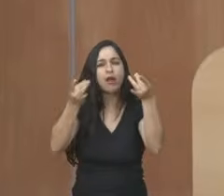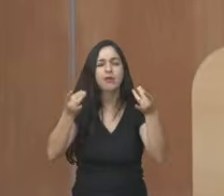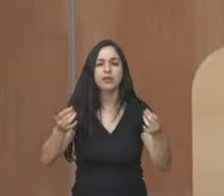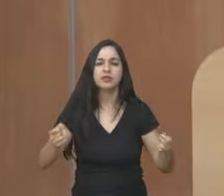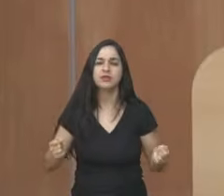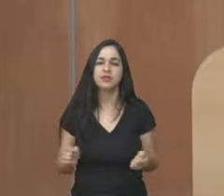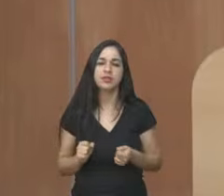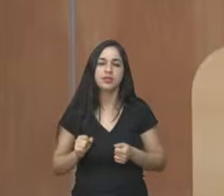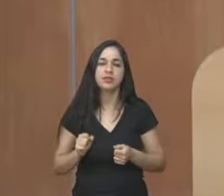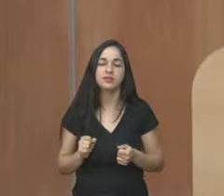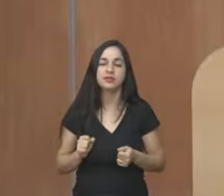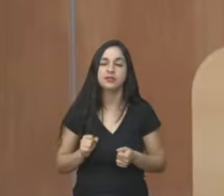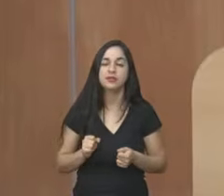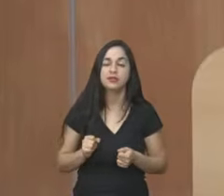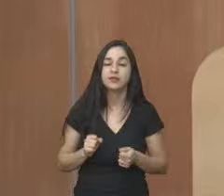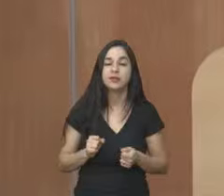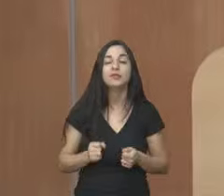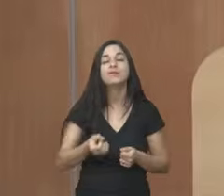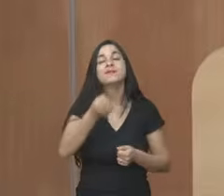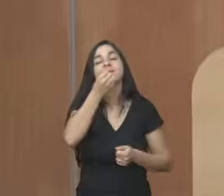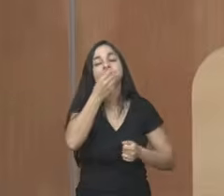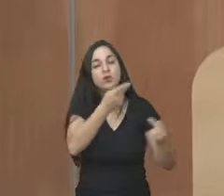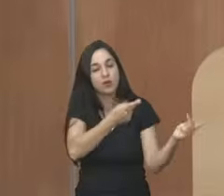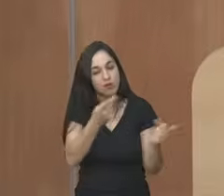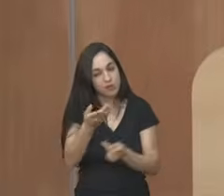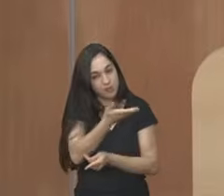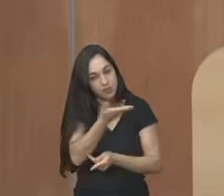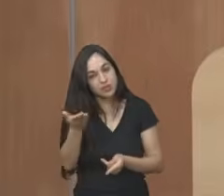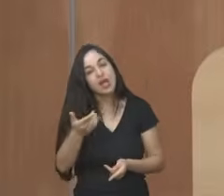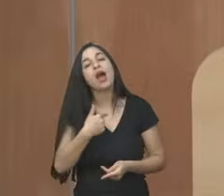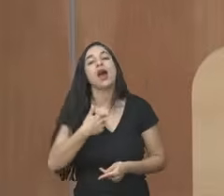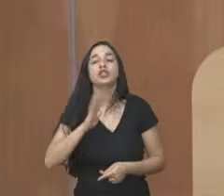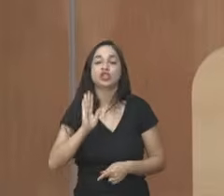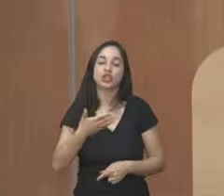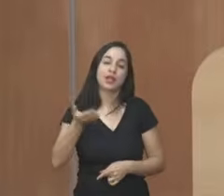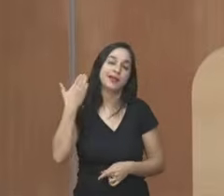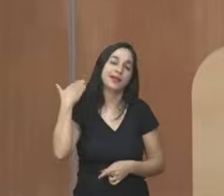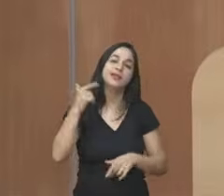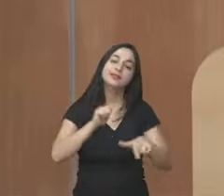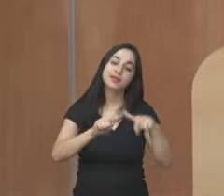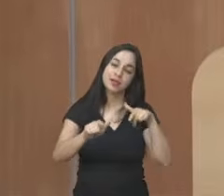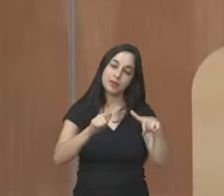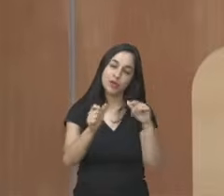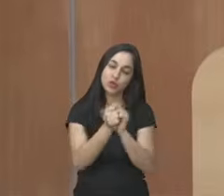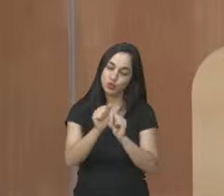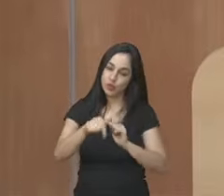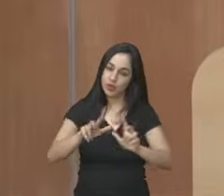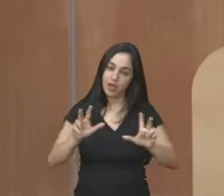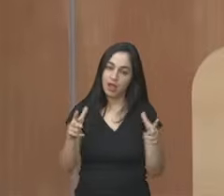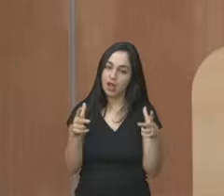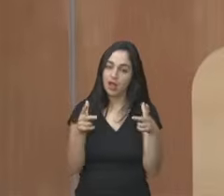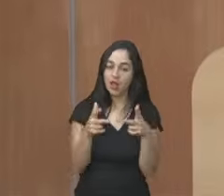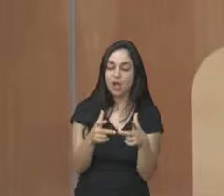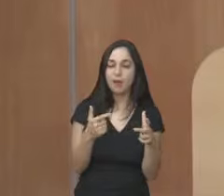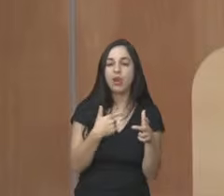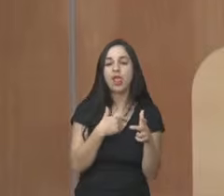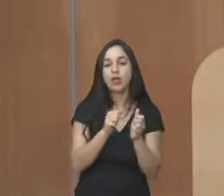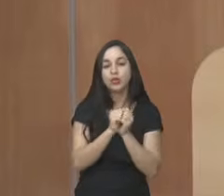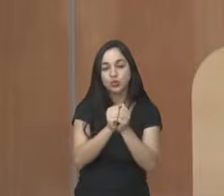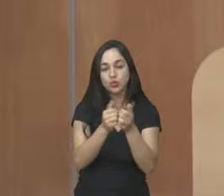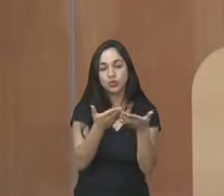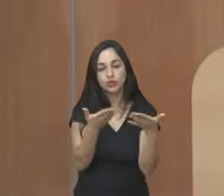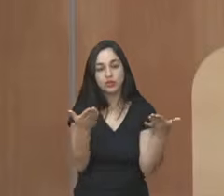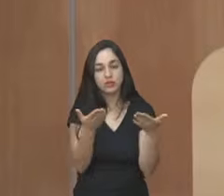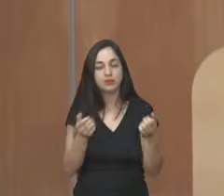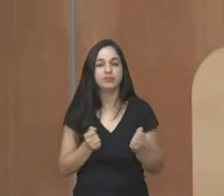Quero desejar boa-vinda para você aqui. Nós já tivemos aqui nessa Câmara Municipal há muito tempo, do seu lado, não